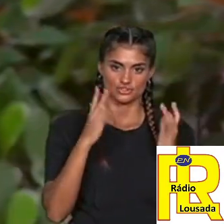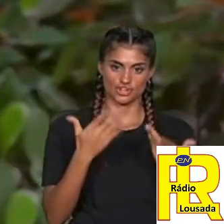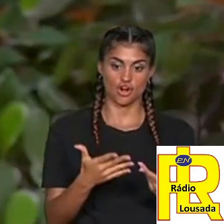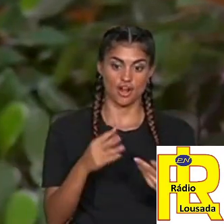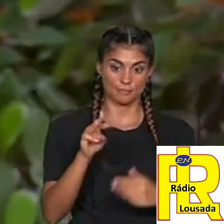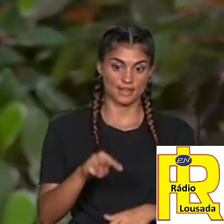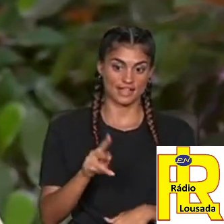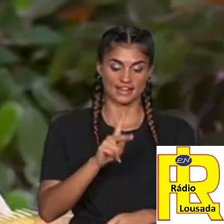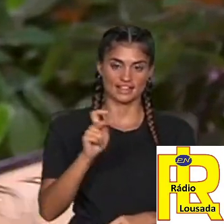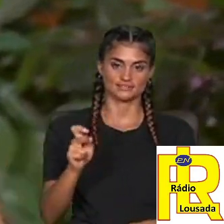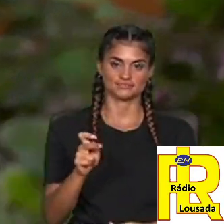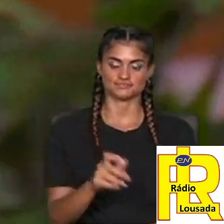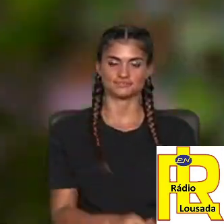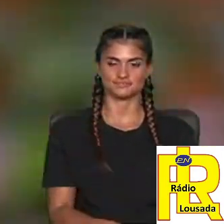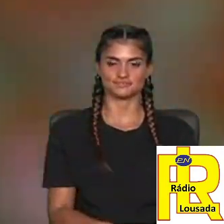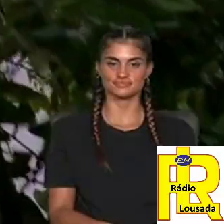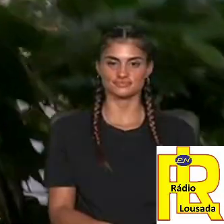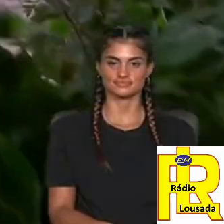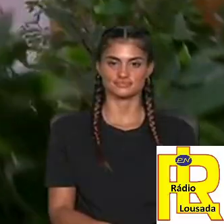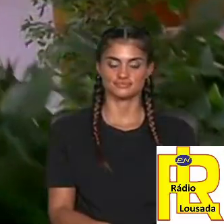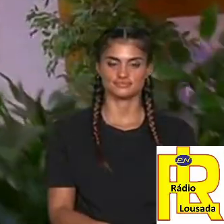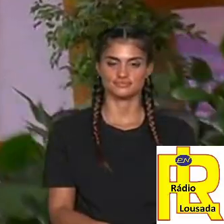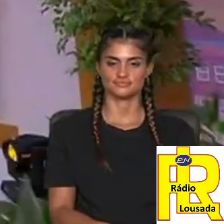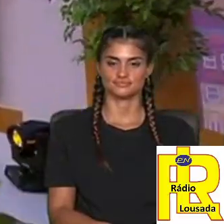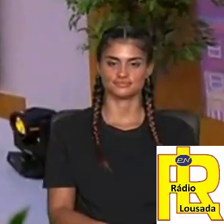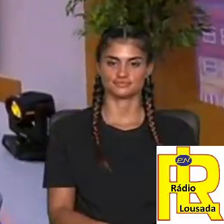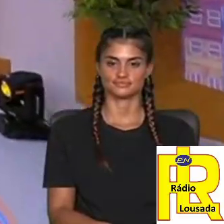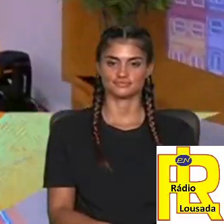agora mira a Maria.